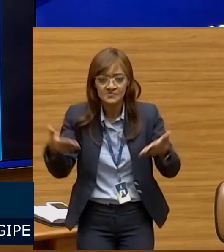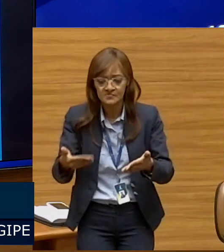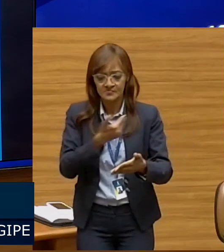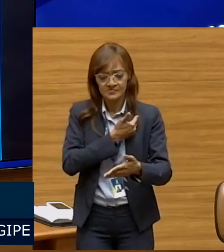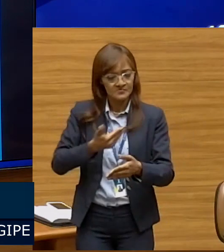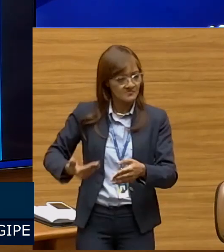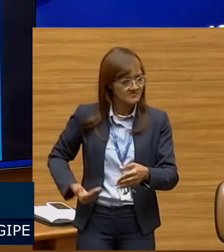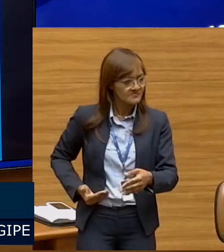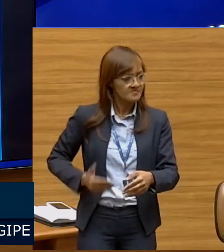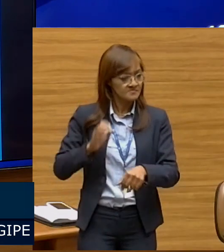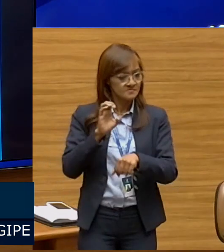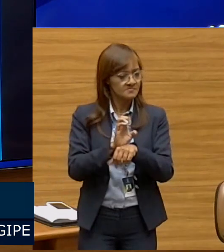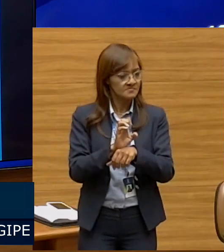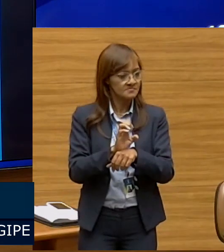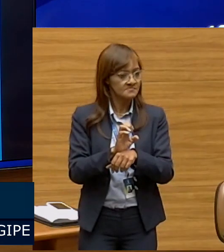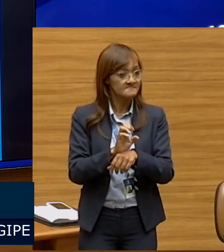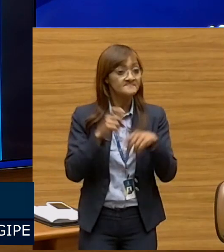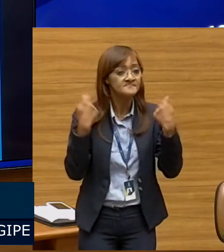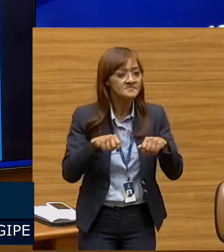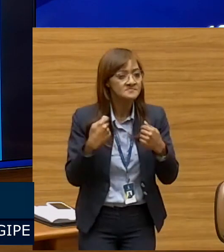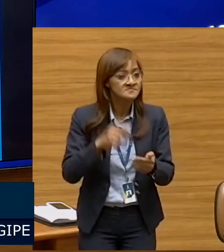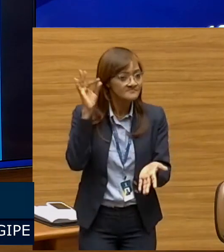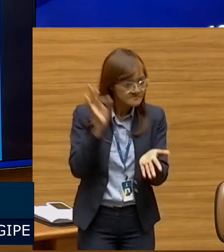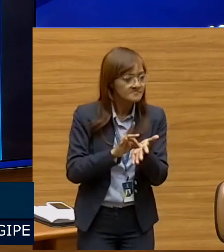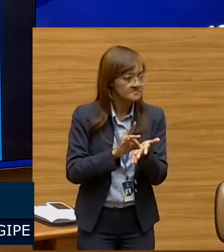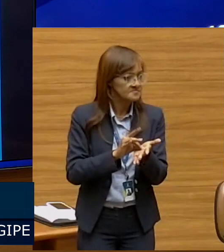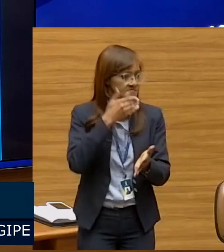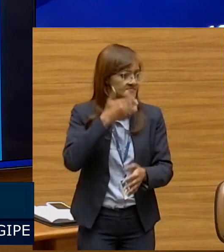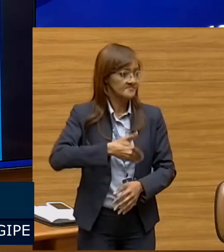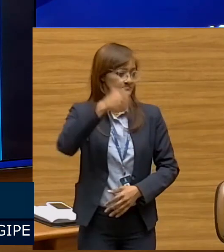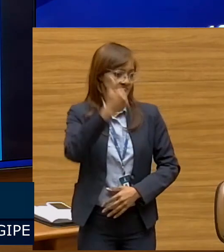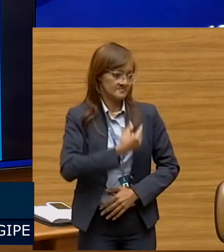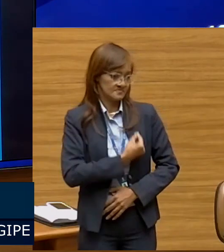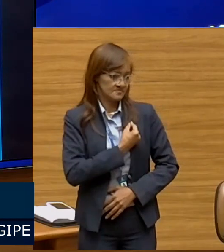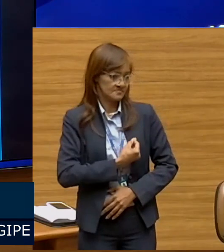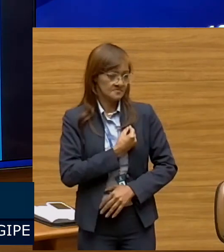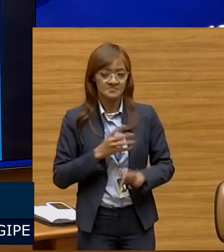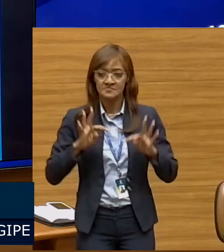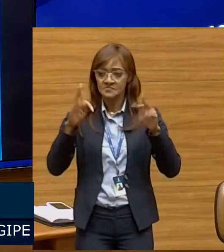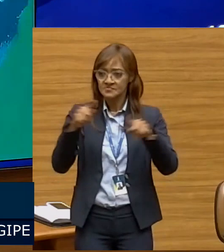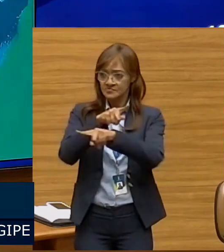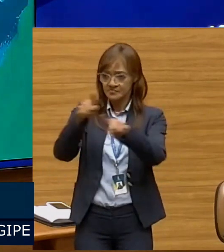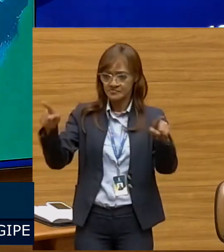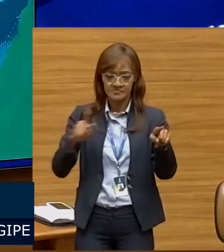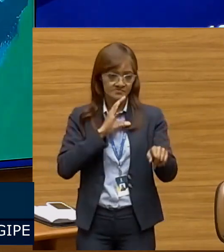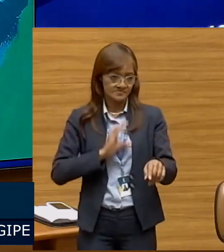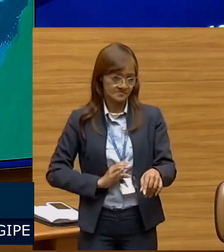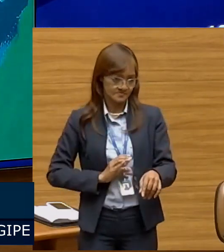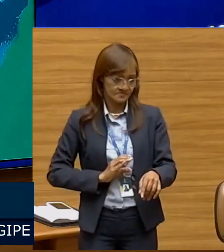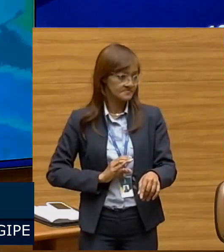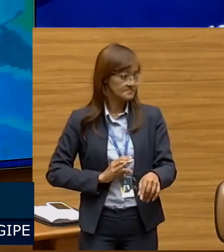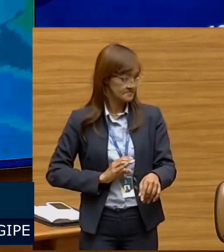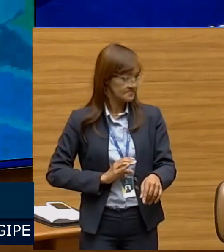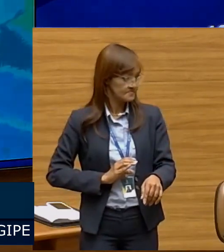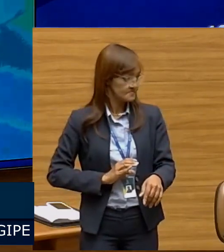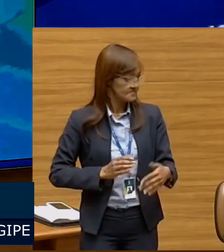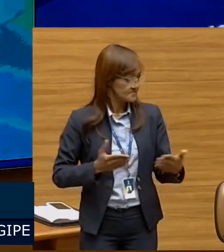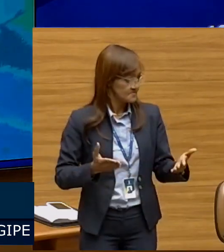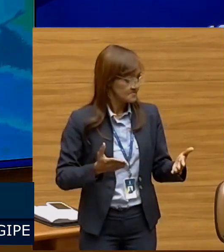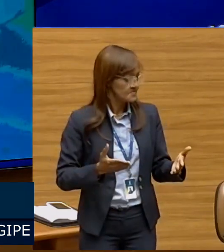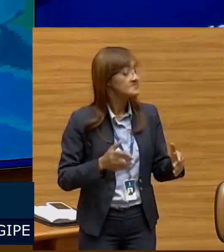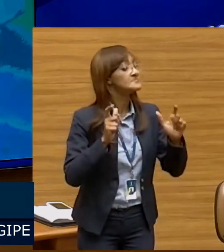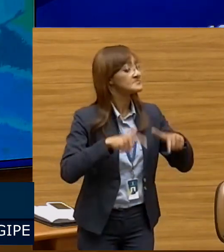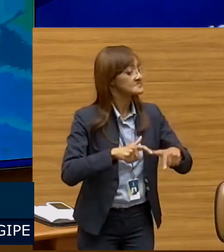governo têm por obrigação fazer para a melhor vida e qualidade dos cidadãos. E onde que a gente poderia